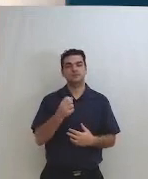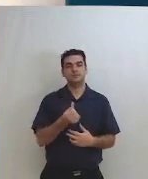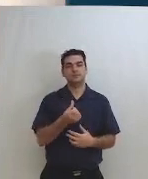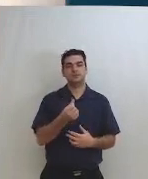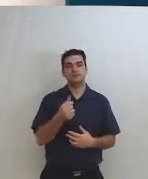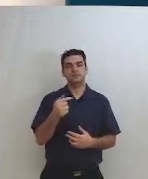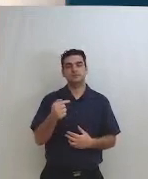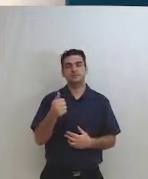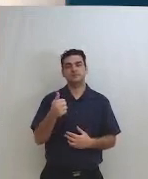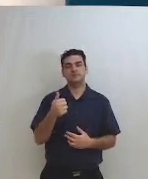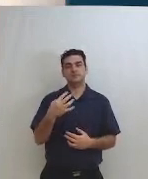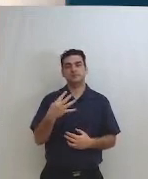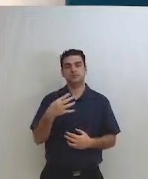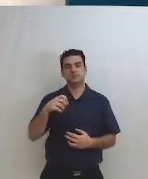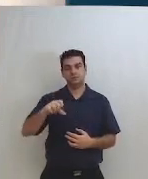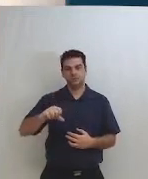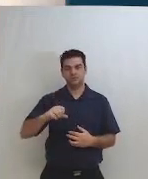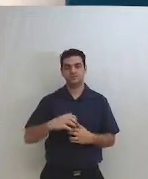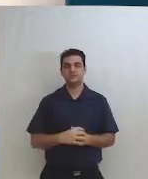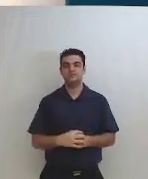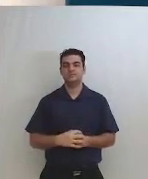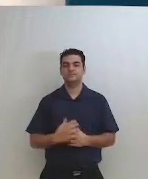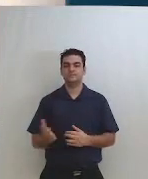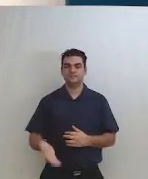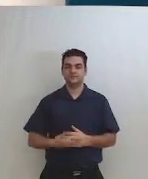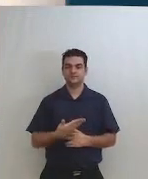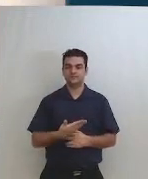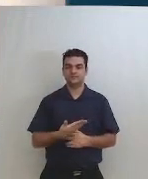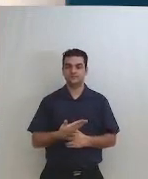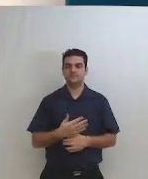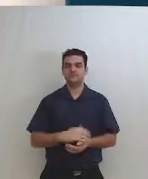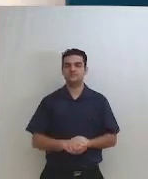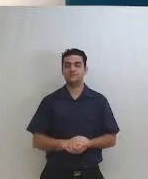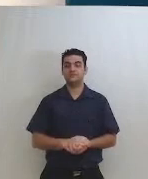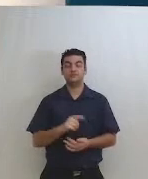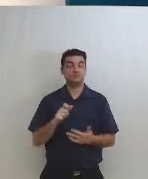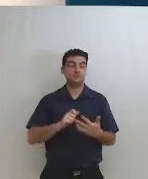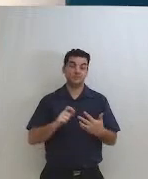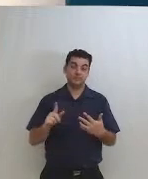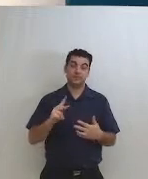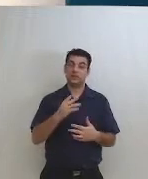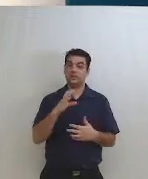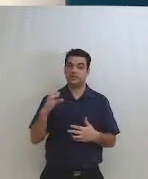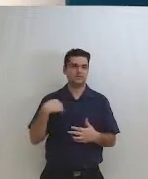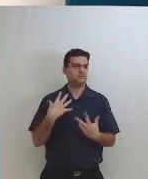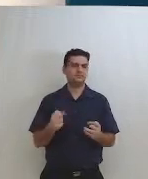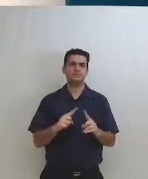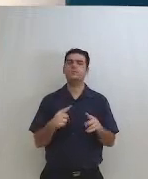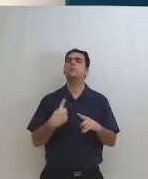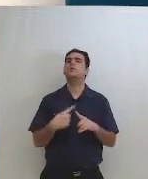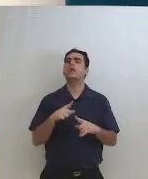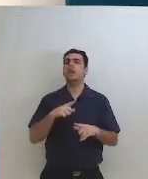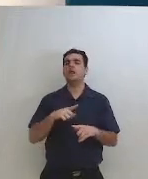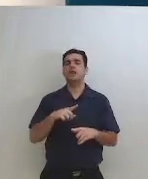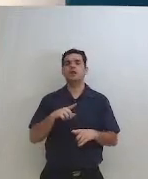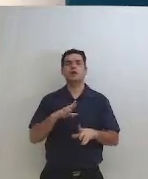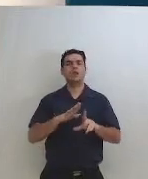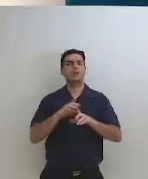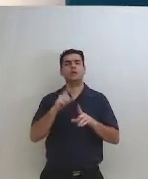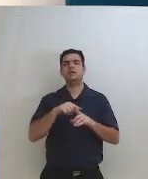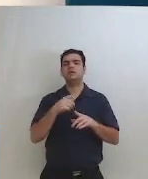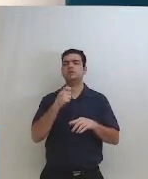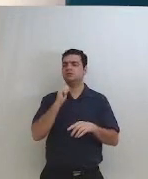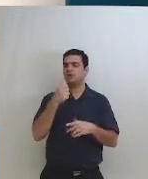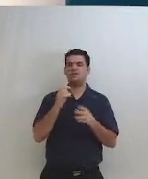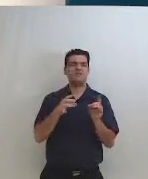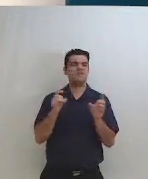667-149. Ministro Sebastião. Agravo regimental em habeas corpus indeferido liminarmente. Tráfico de drogas, reconhecimento da minorante do